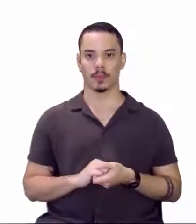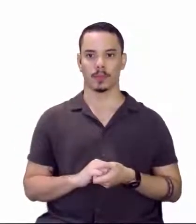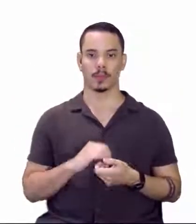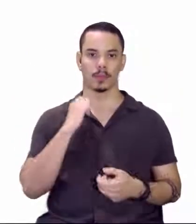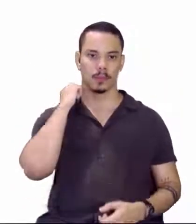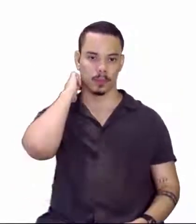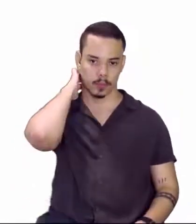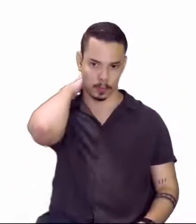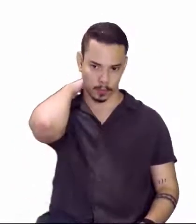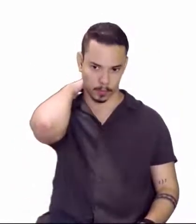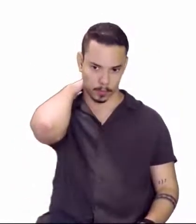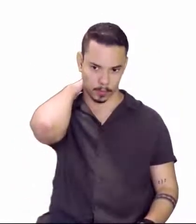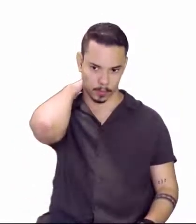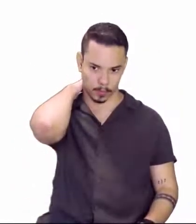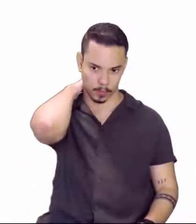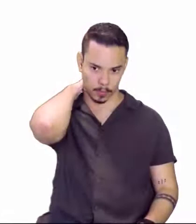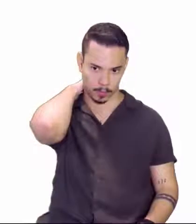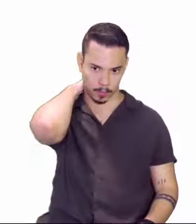nós temos também